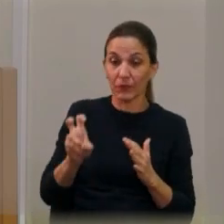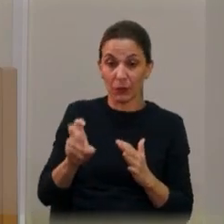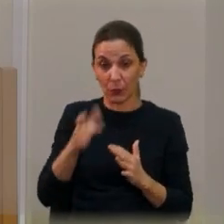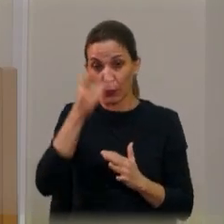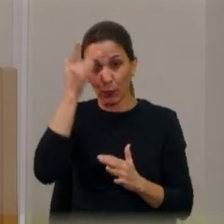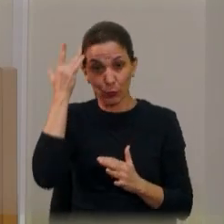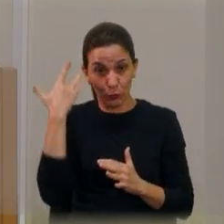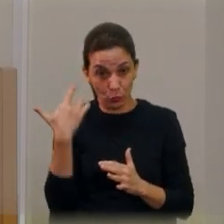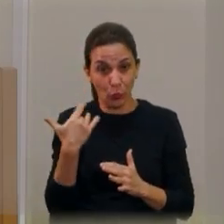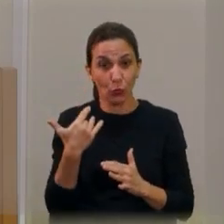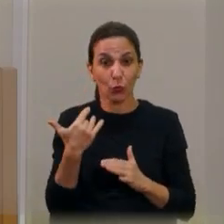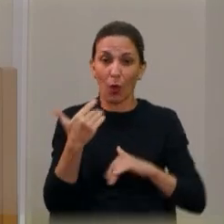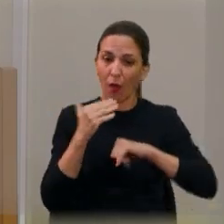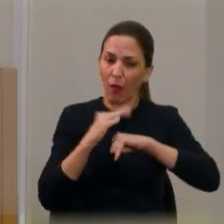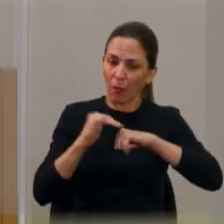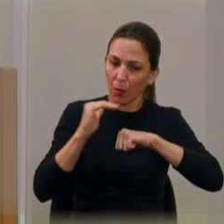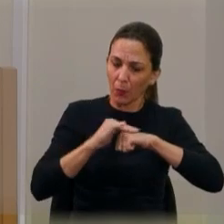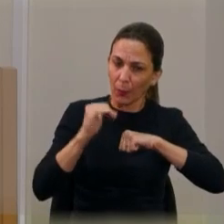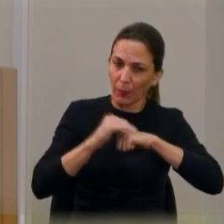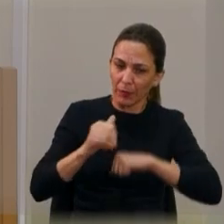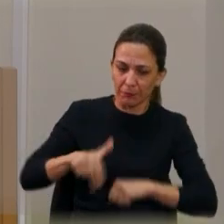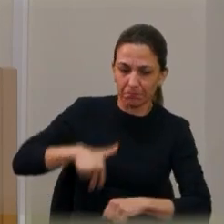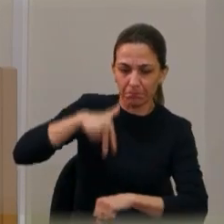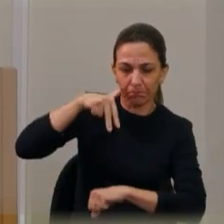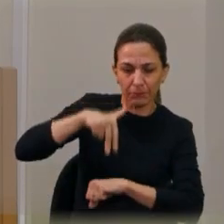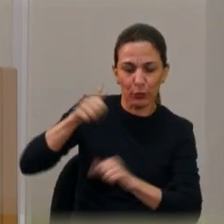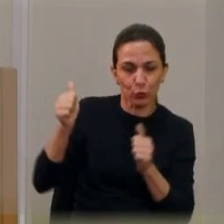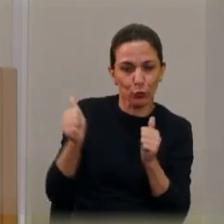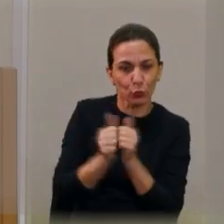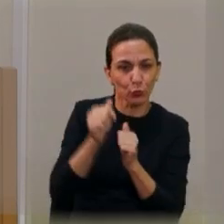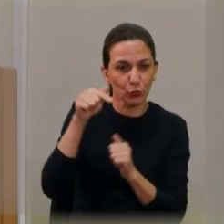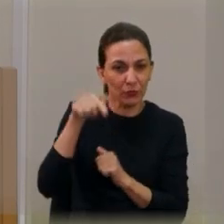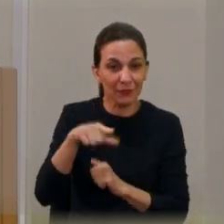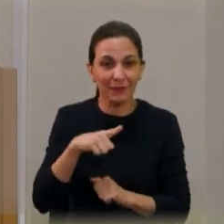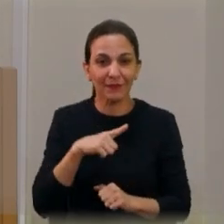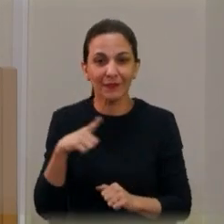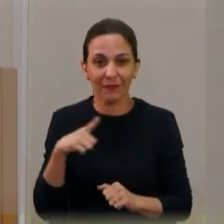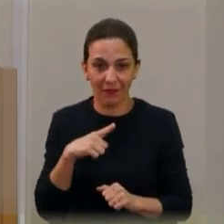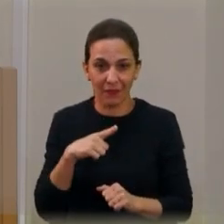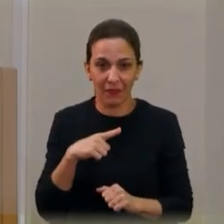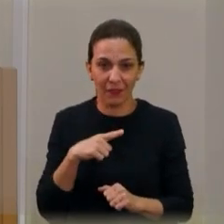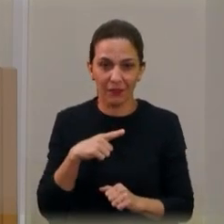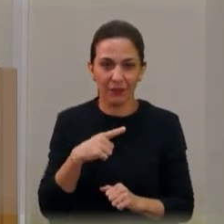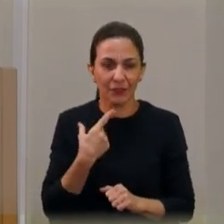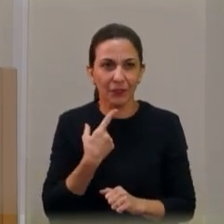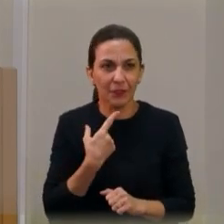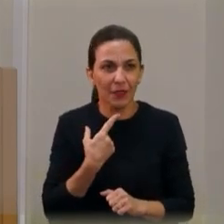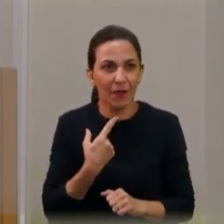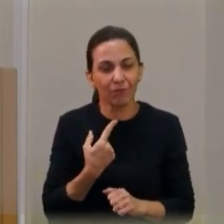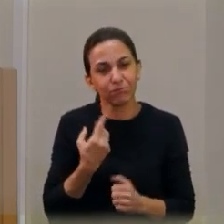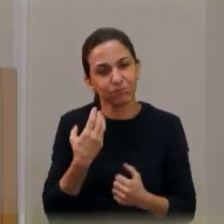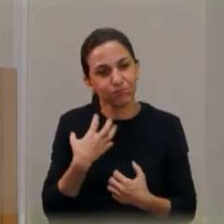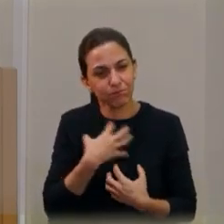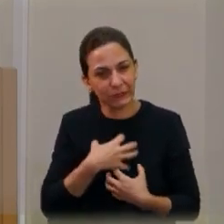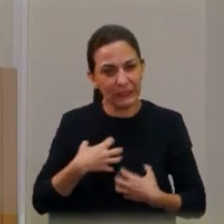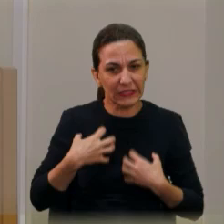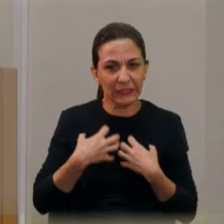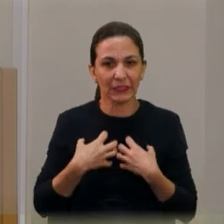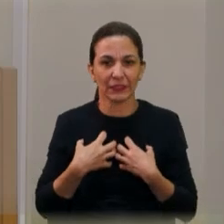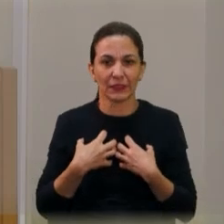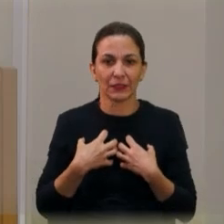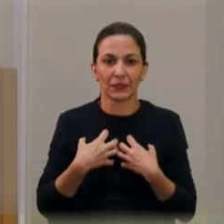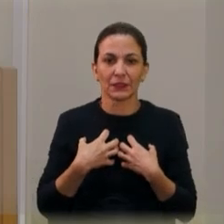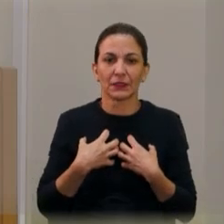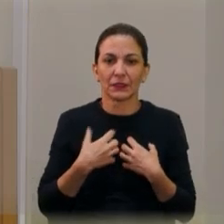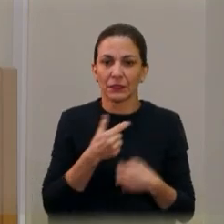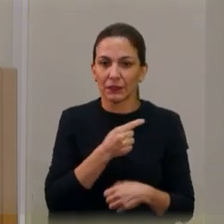gentilmente se puder se dispuseram a estar aqui com a gente nos elucidaram então Com base no que